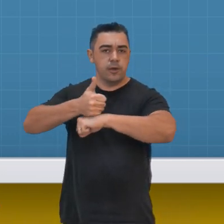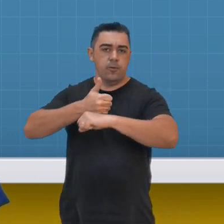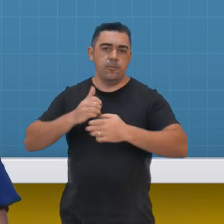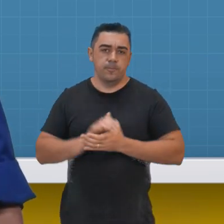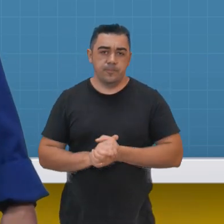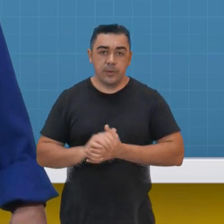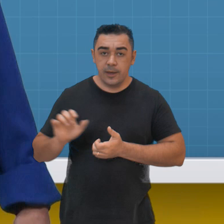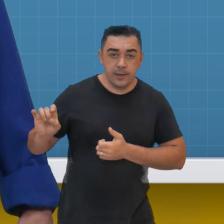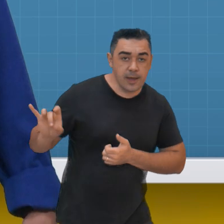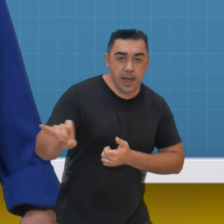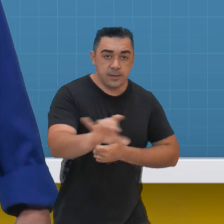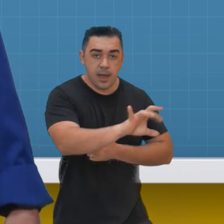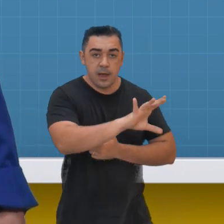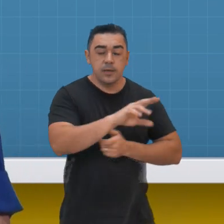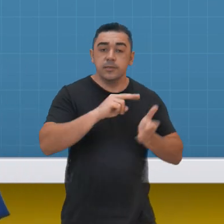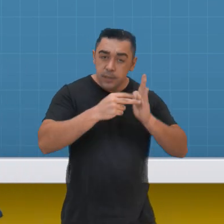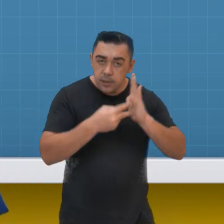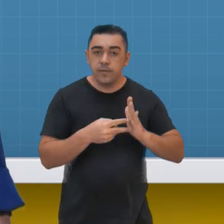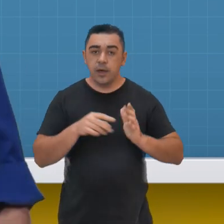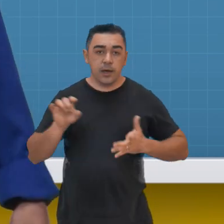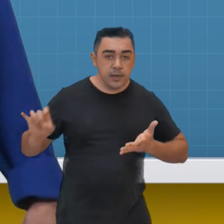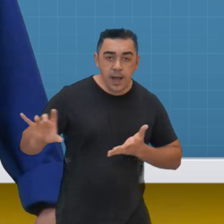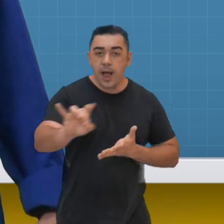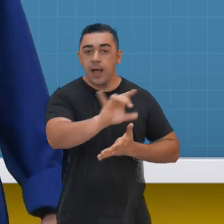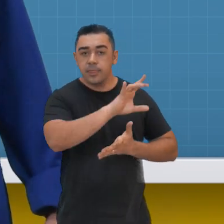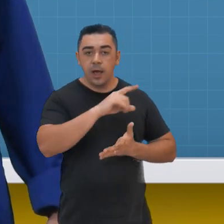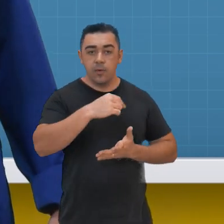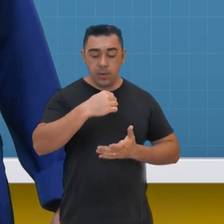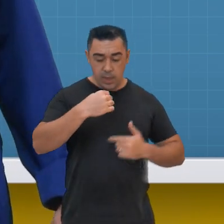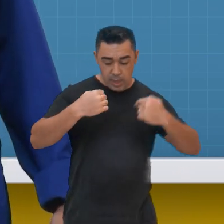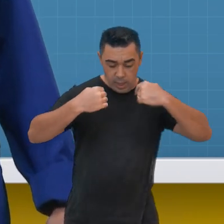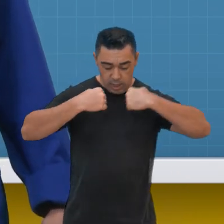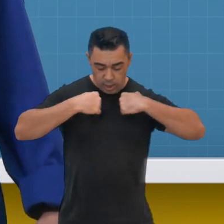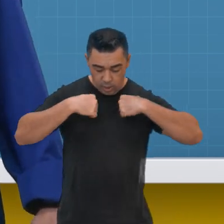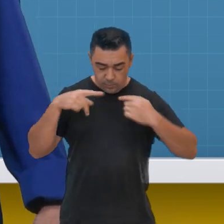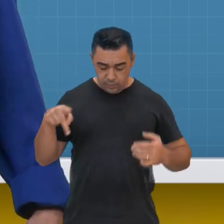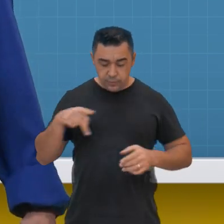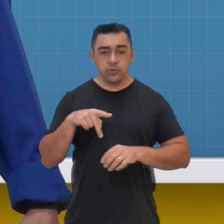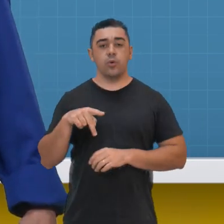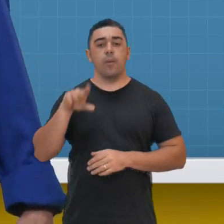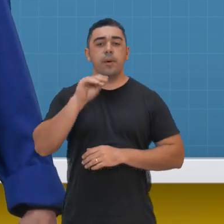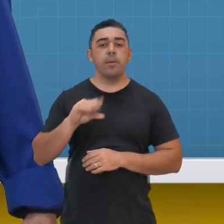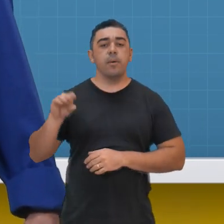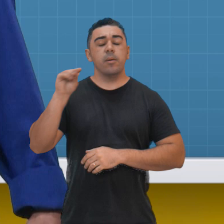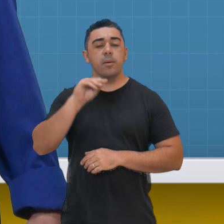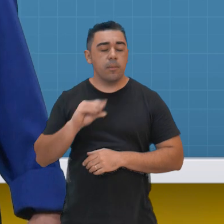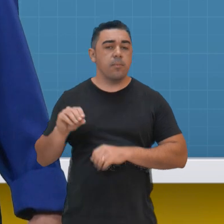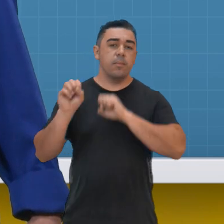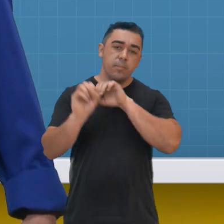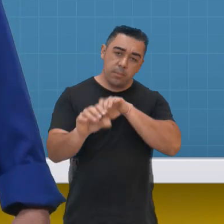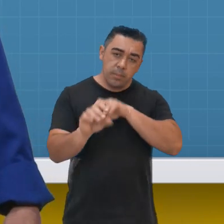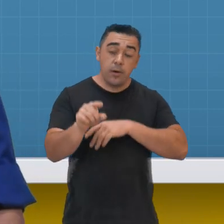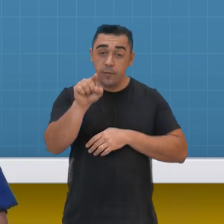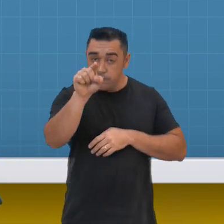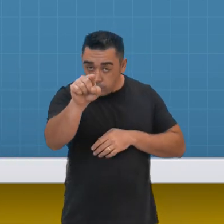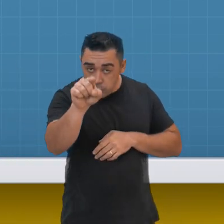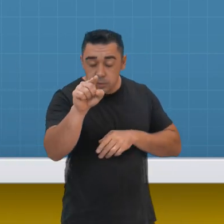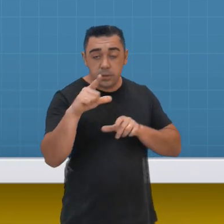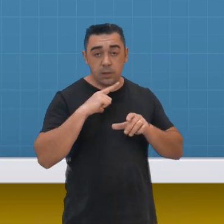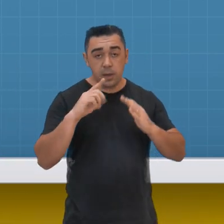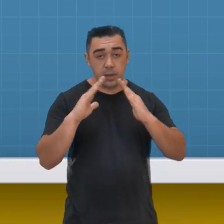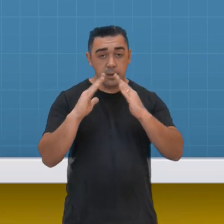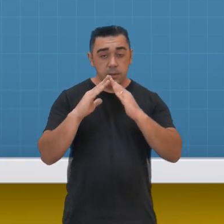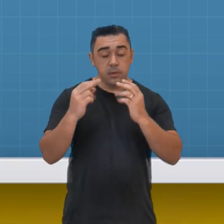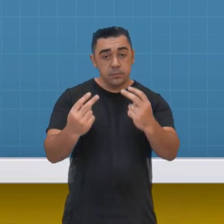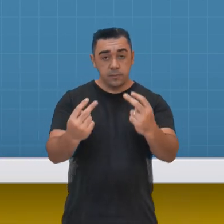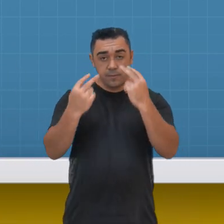né? Cada macaco no seu galho significa eu, professora Gláucia, vou fazer o que me compete. Você que